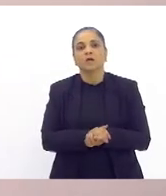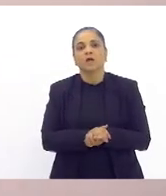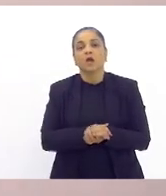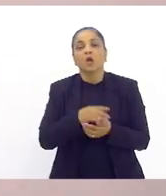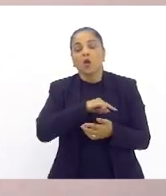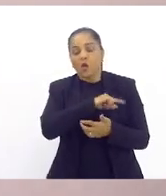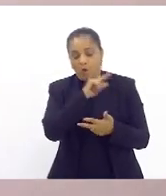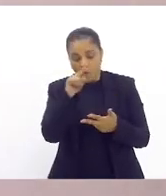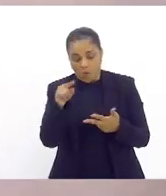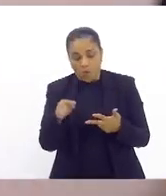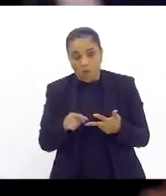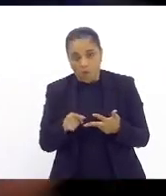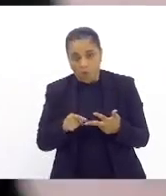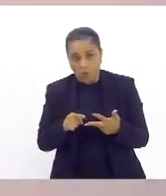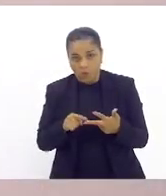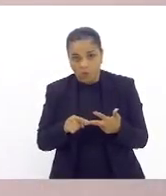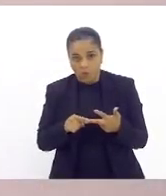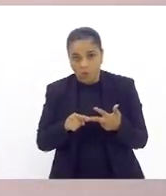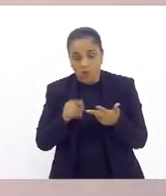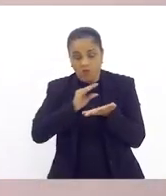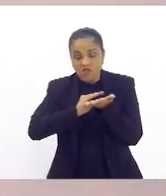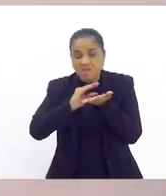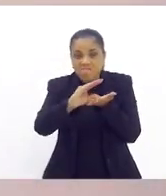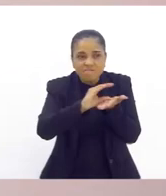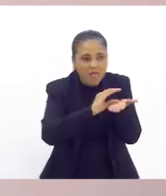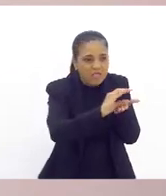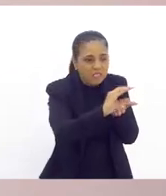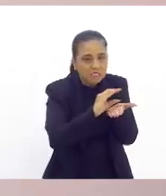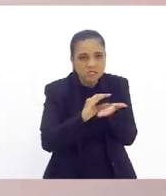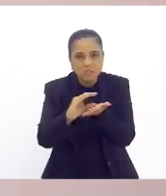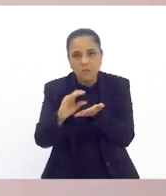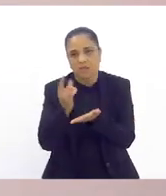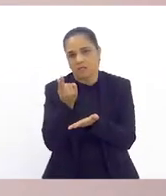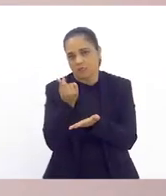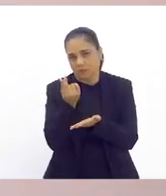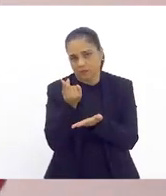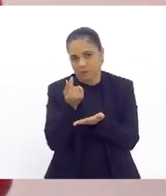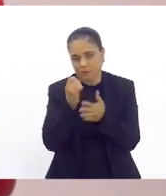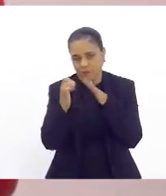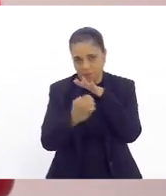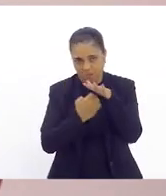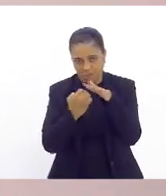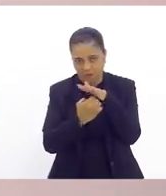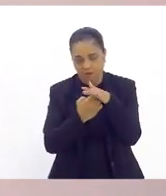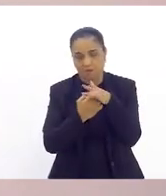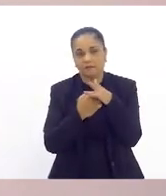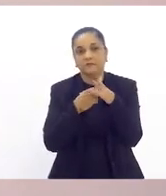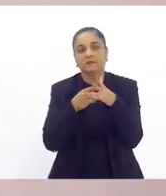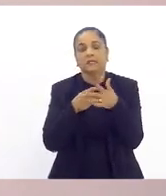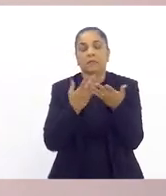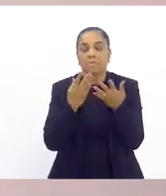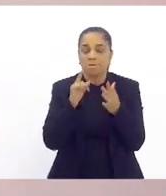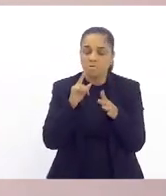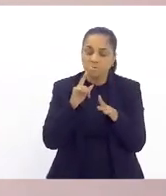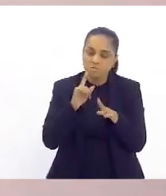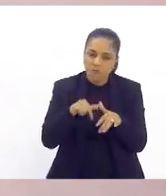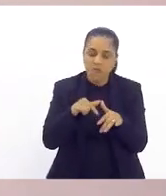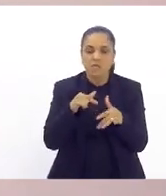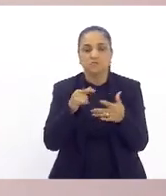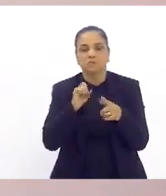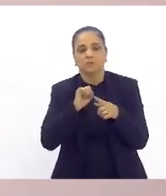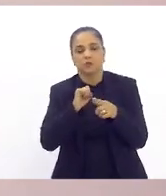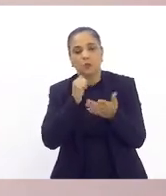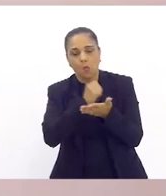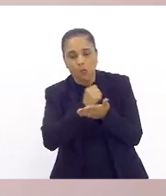colocado aqui a questão de investimentos mesmo diante desse cenário de desequilíbrio